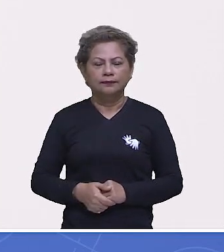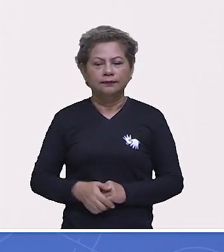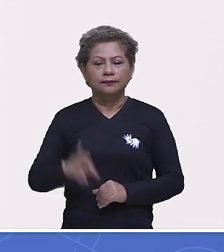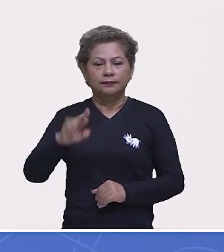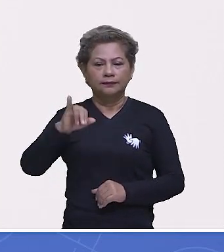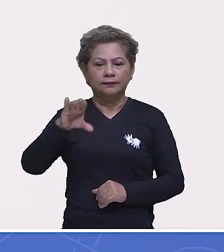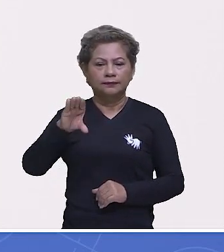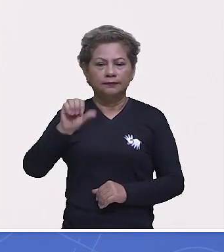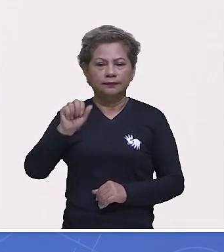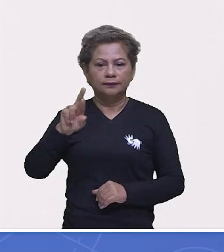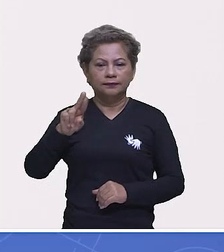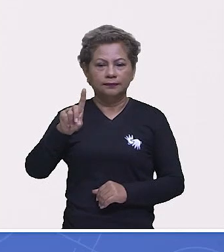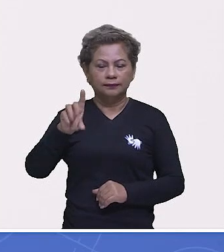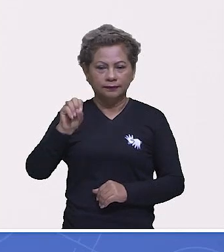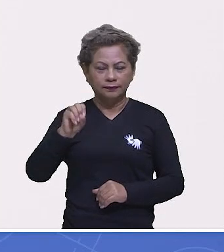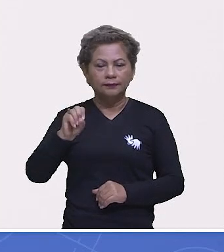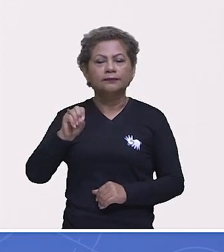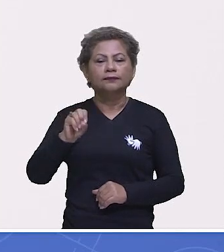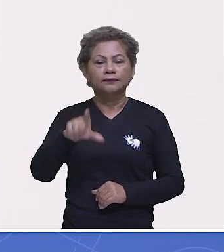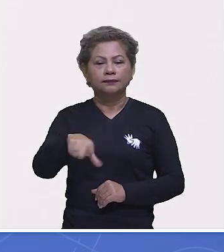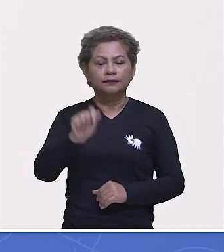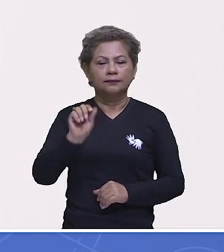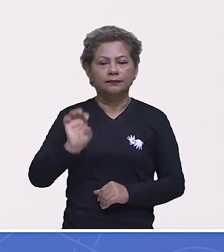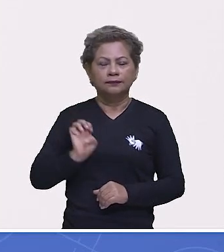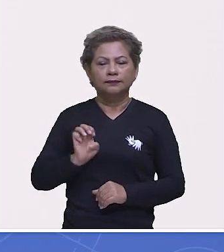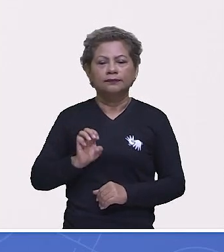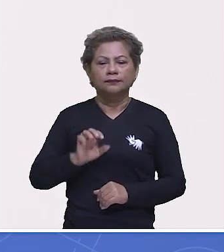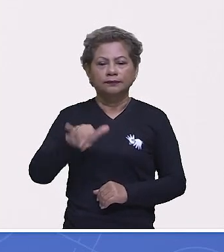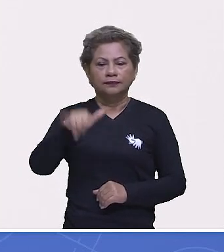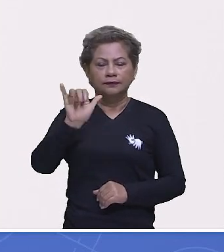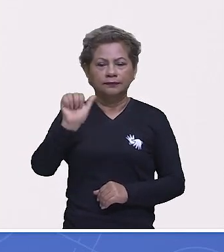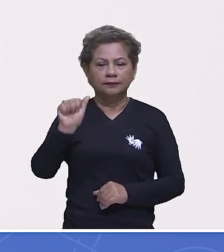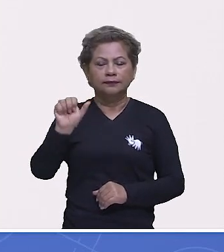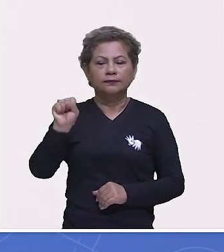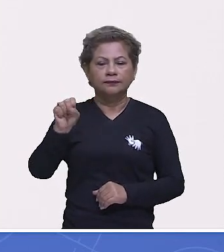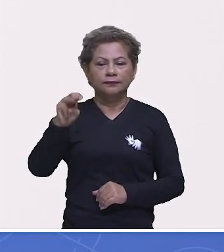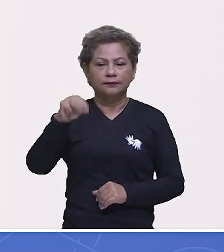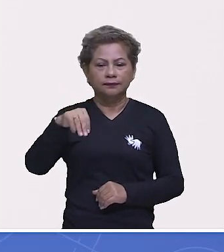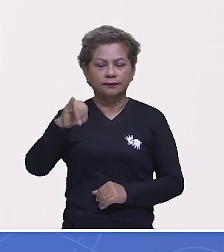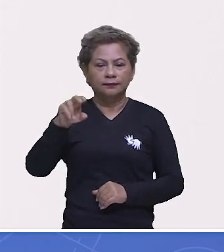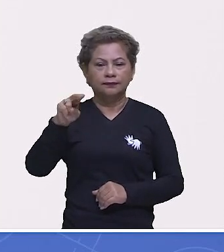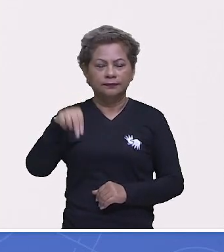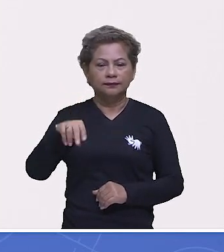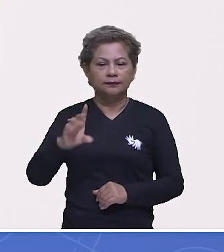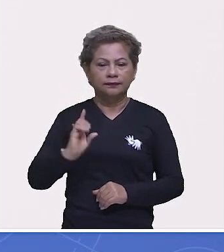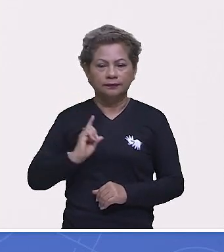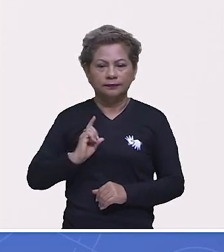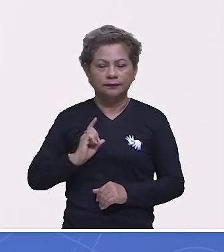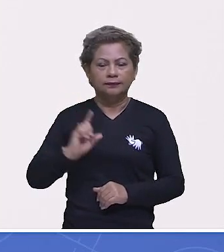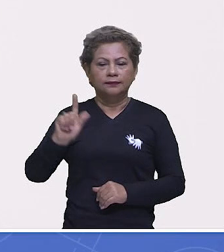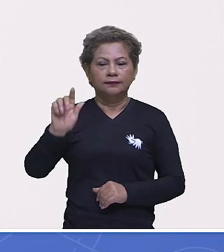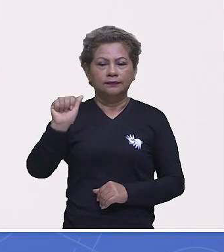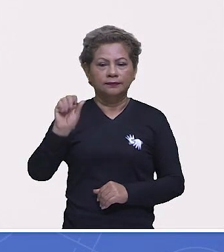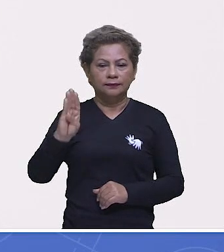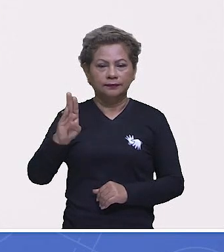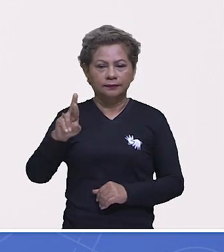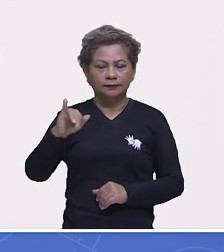Ricardo, letra E. Yasmin, letra D. Gabriela, letra E.